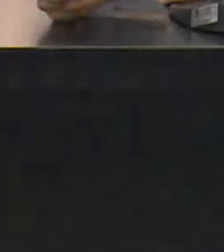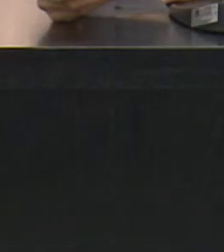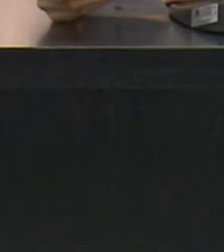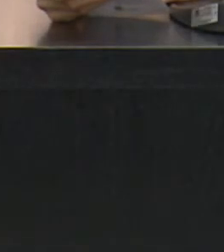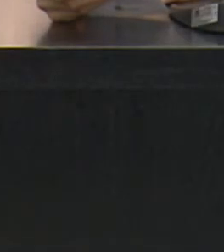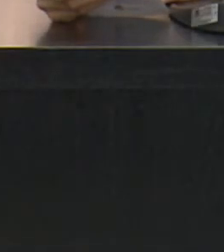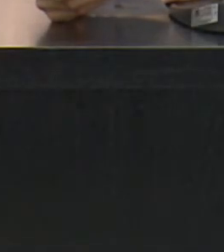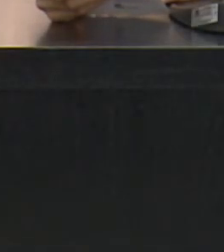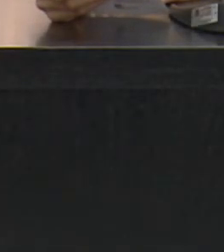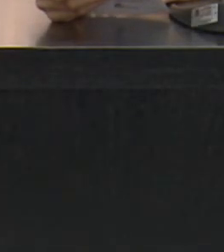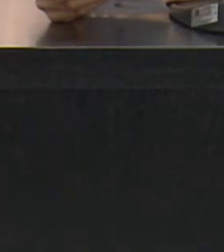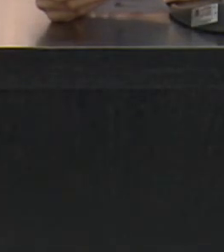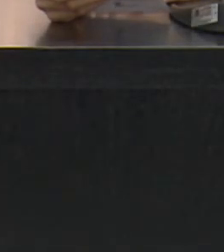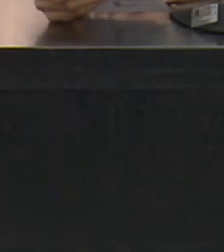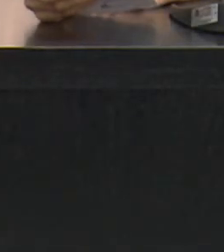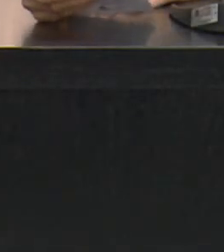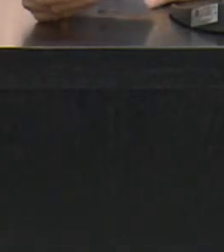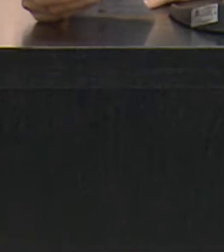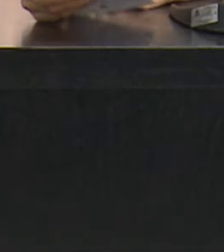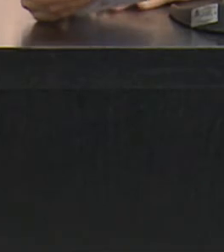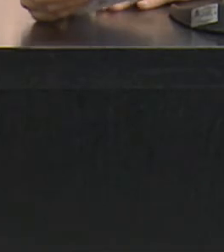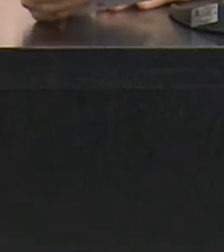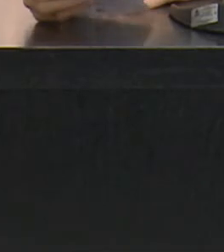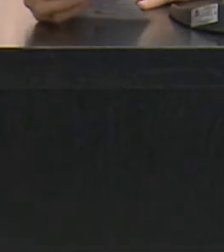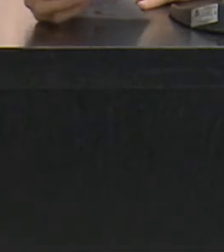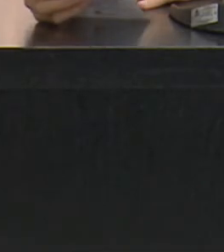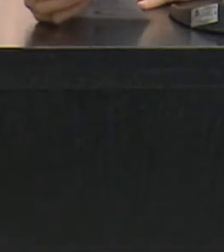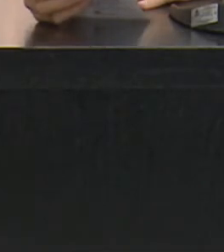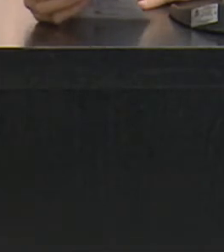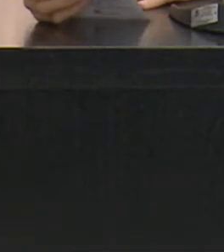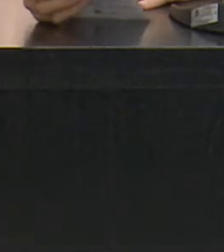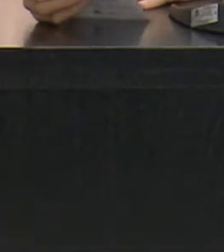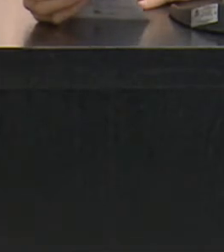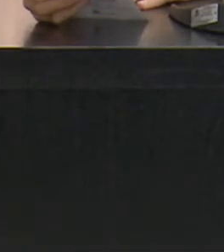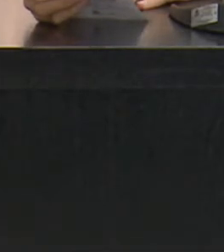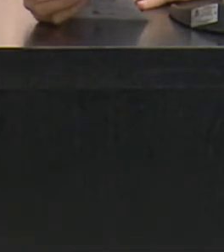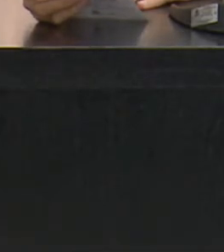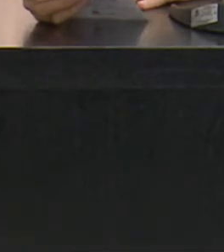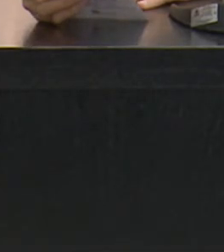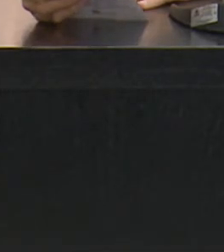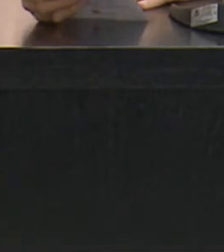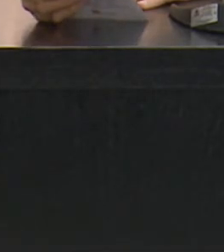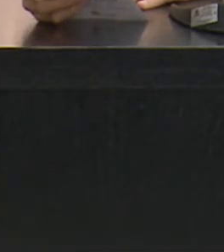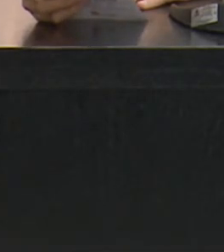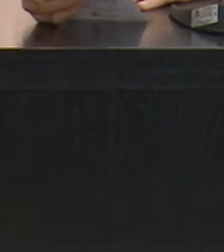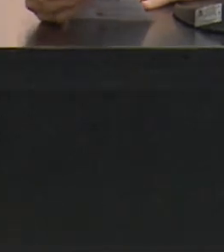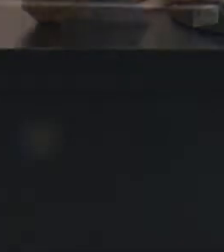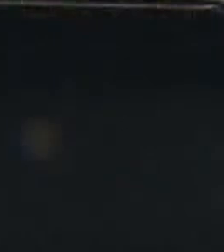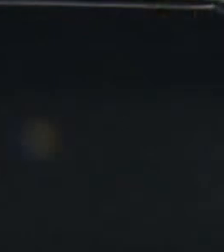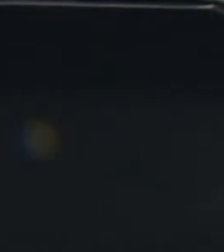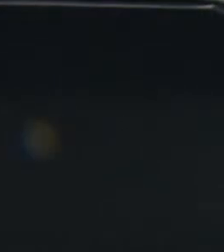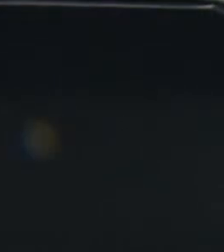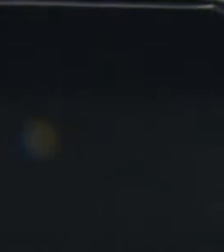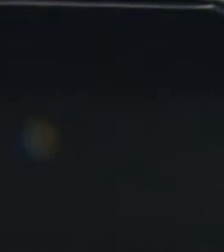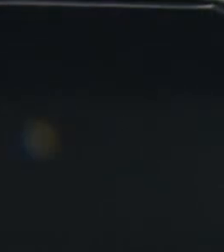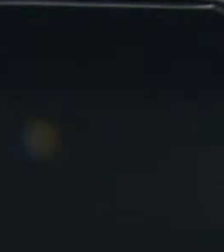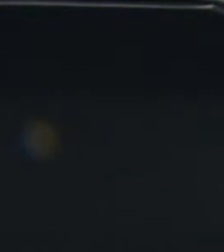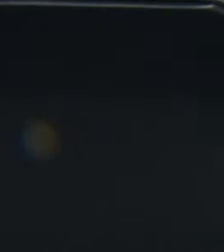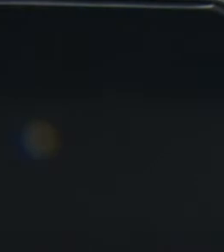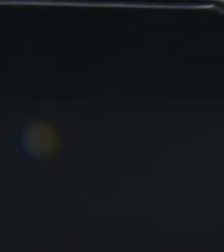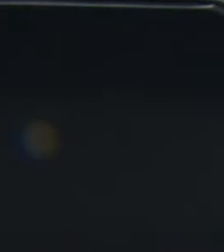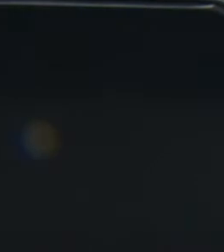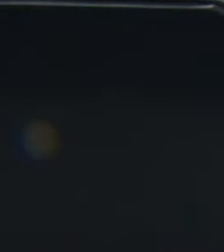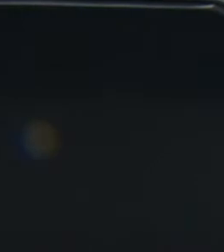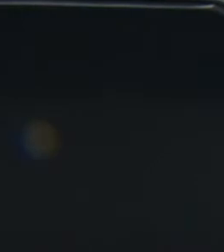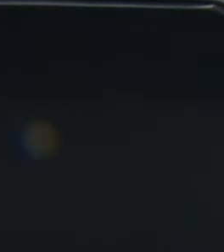Movimentos populares, Jardim Paraíso e Jardim Holanda, entidades de classe sindical, Sindicato dos Papeleiros, empresas